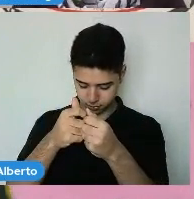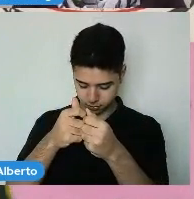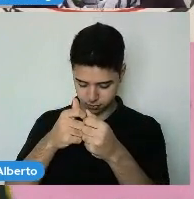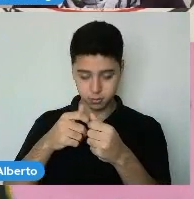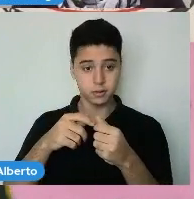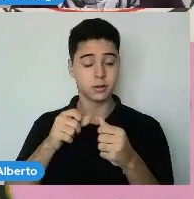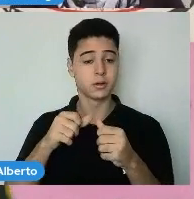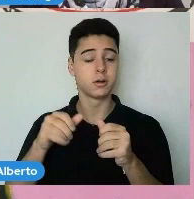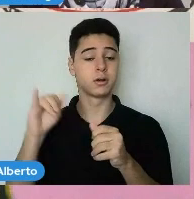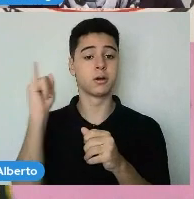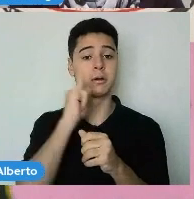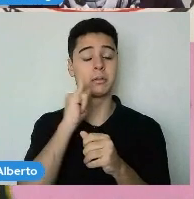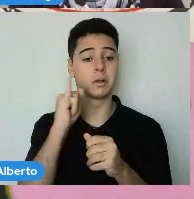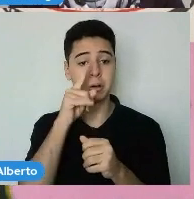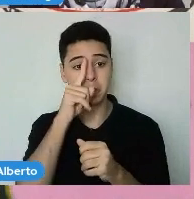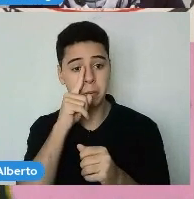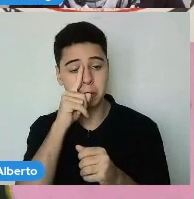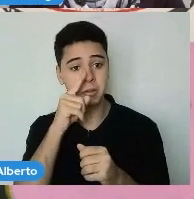crítico italiano,